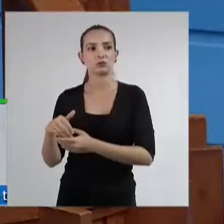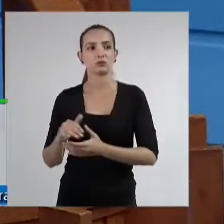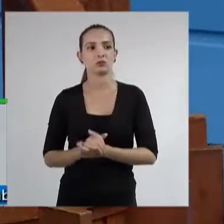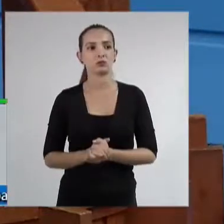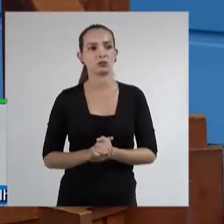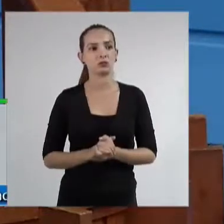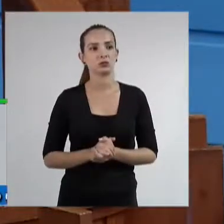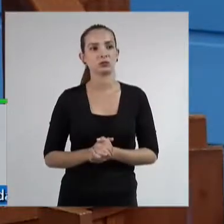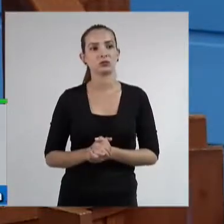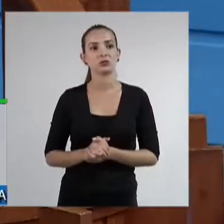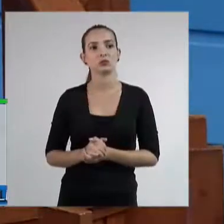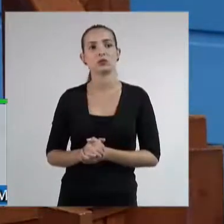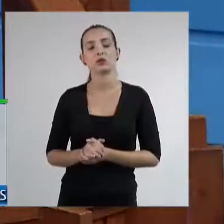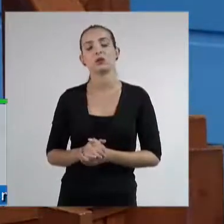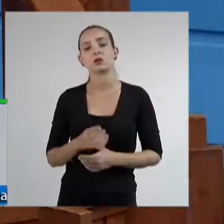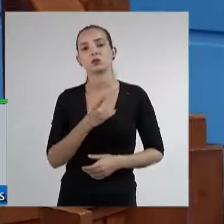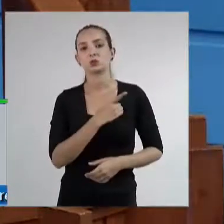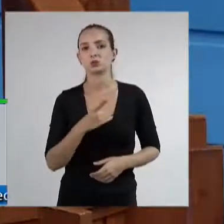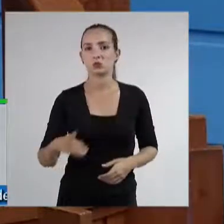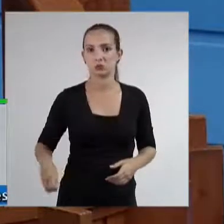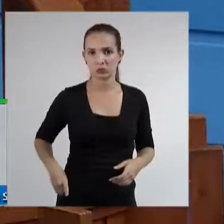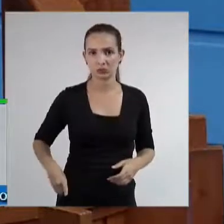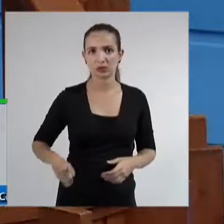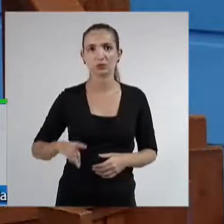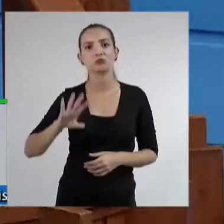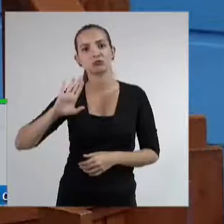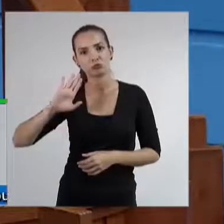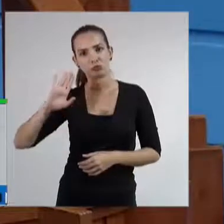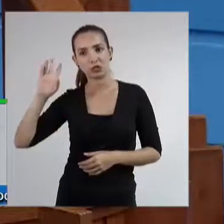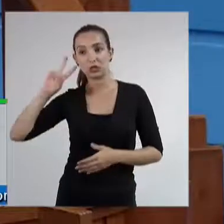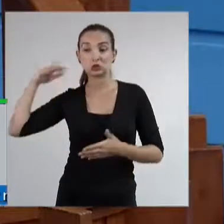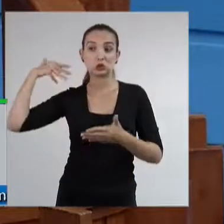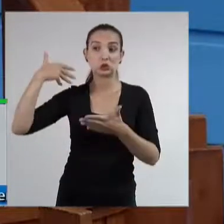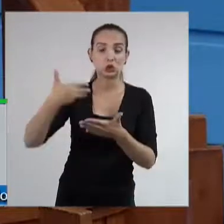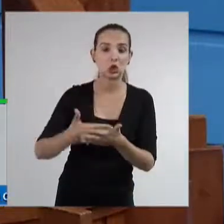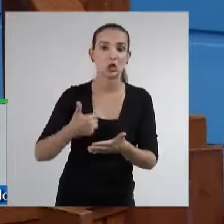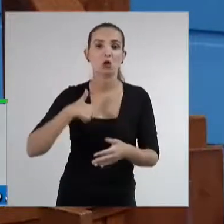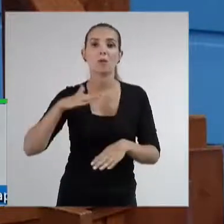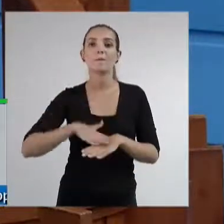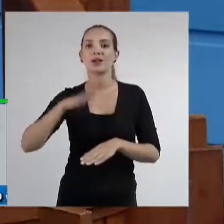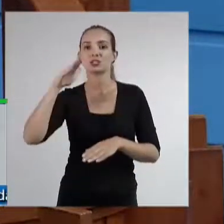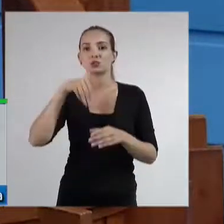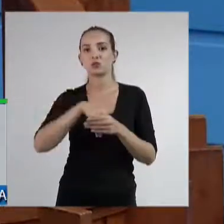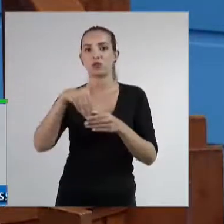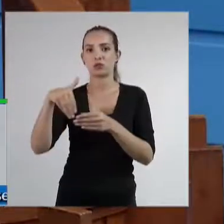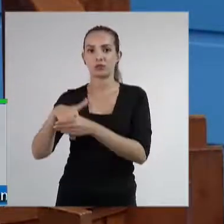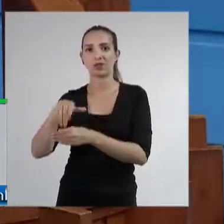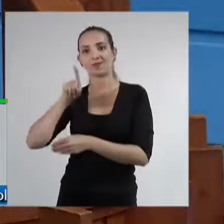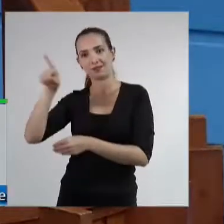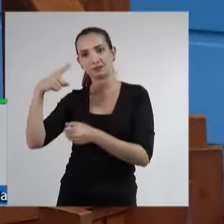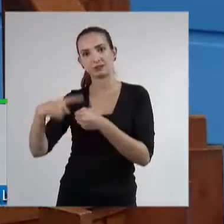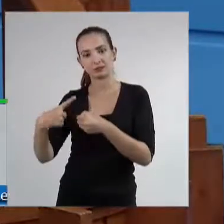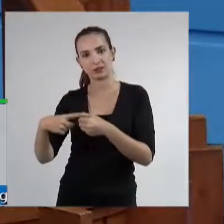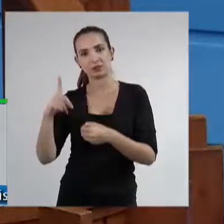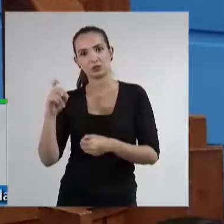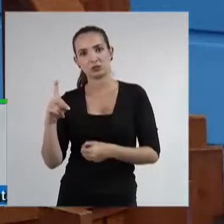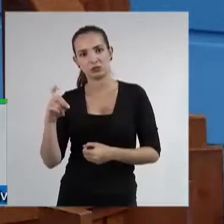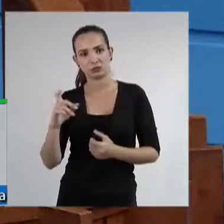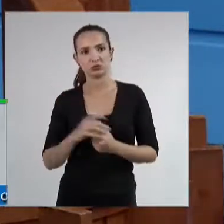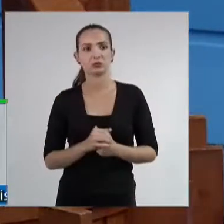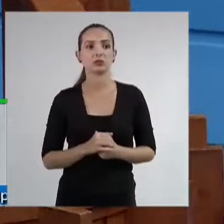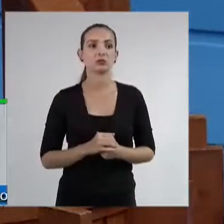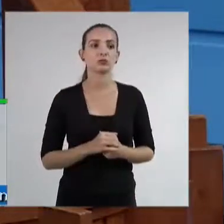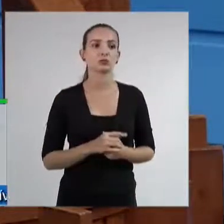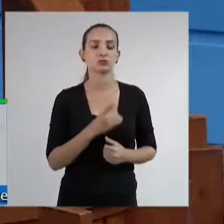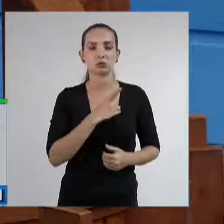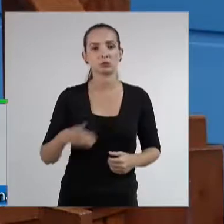que um parlamentar obteve em Dourados. Em relação a todos os cargos, tive